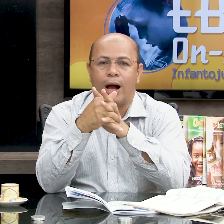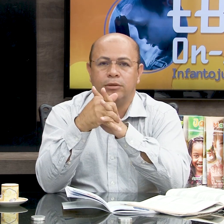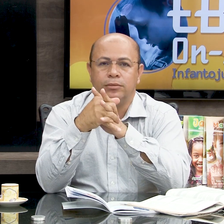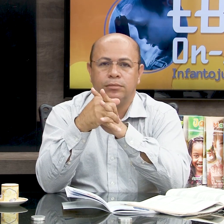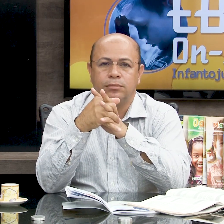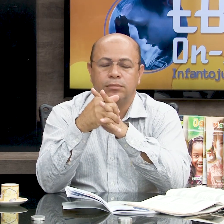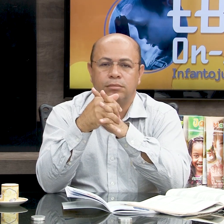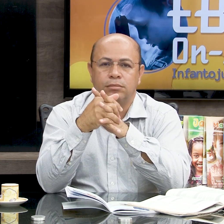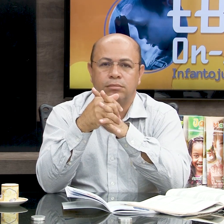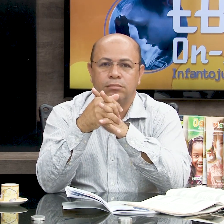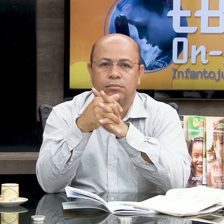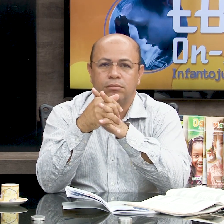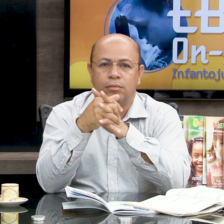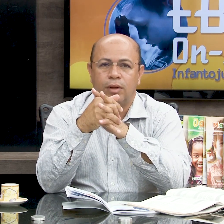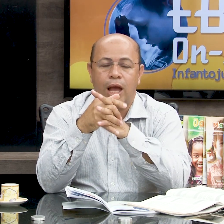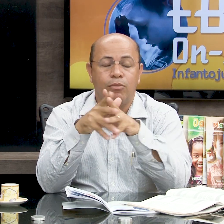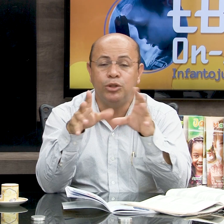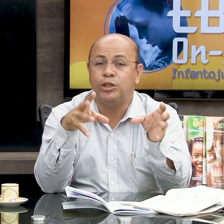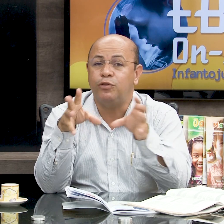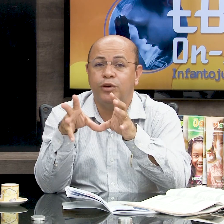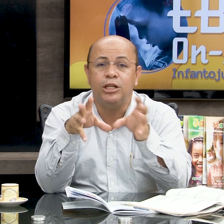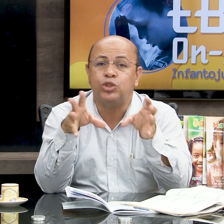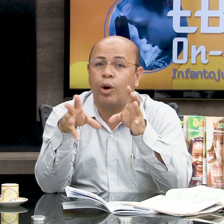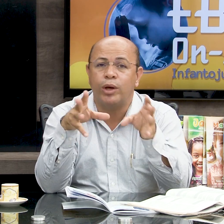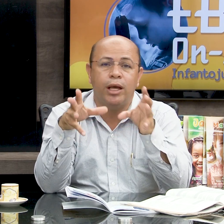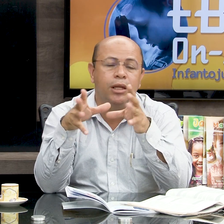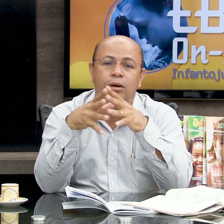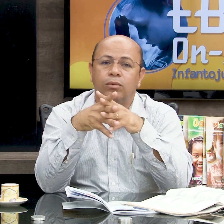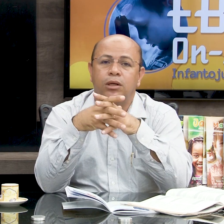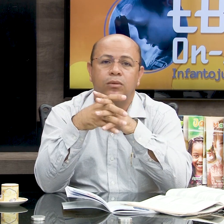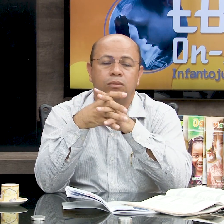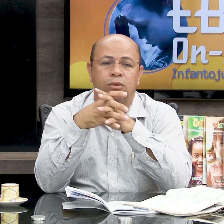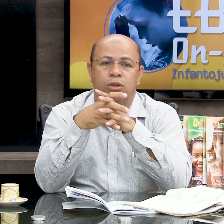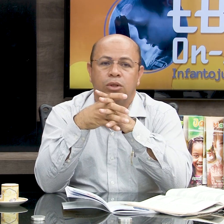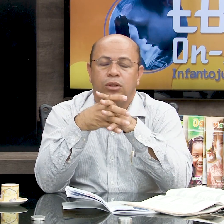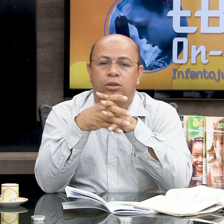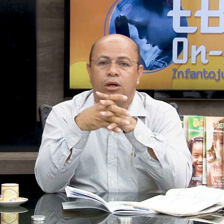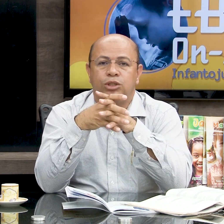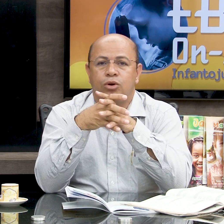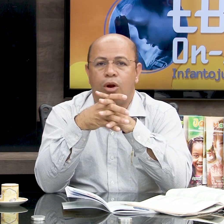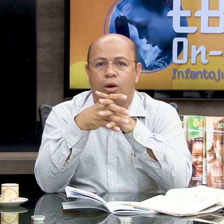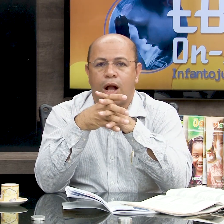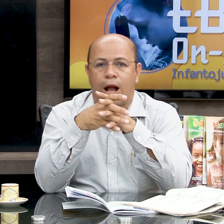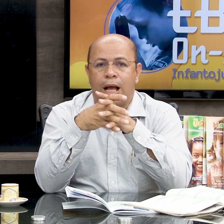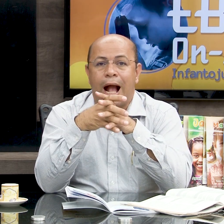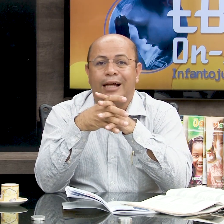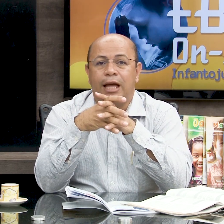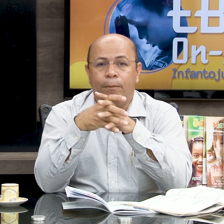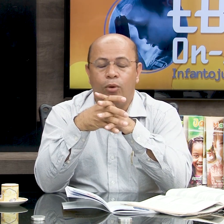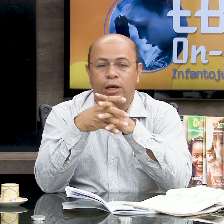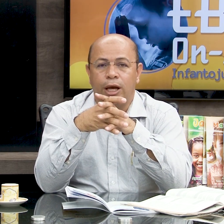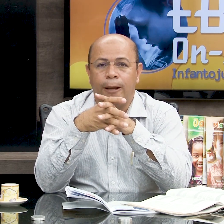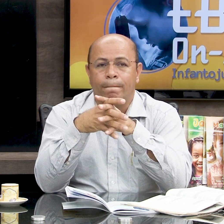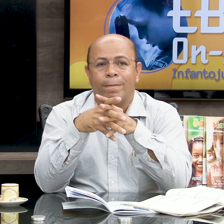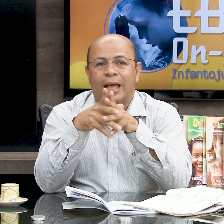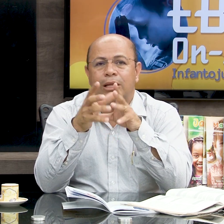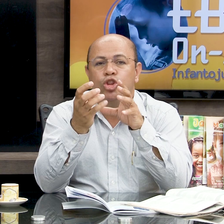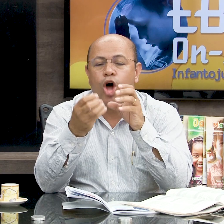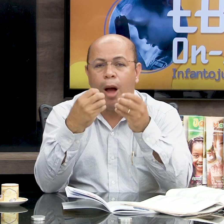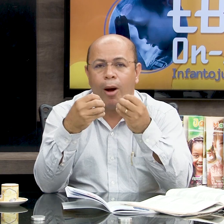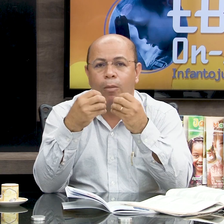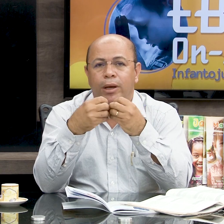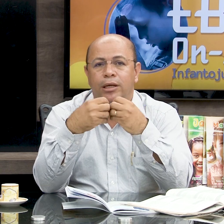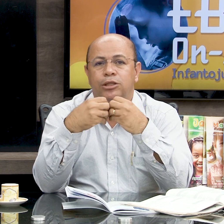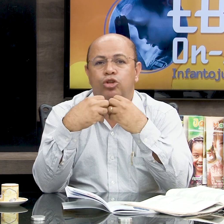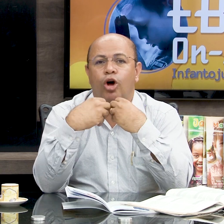já foi magoado é muito difícil alguém não não se colocar até porque